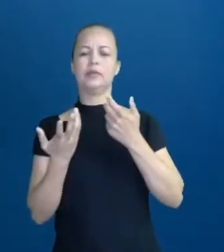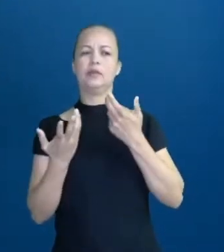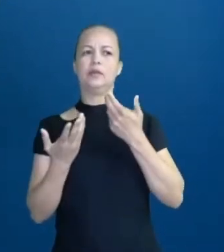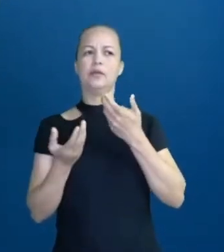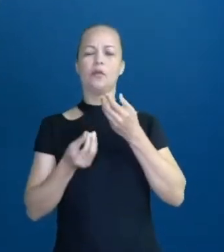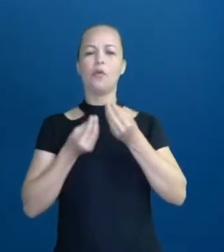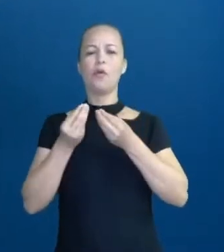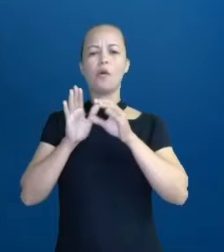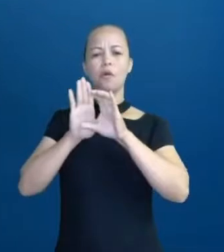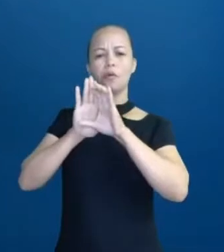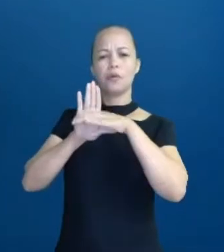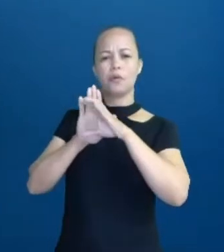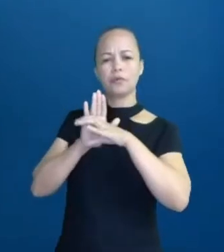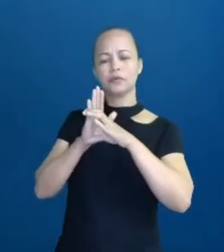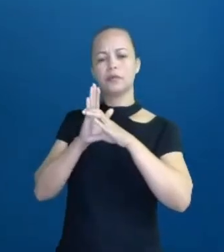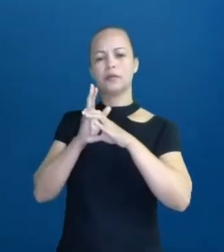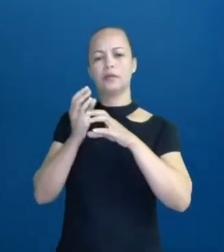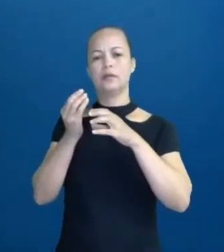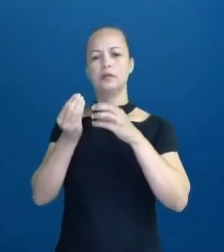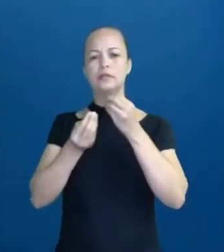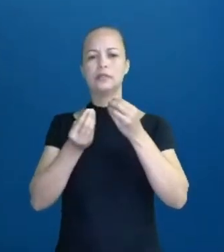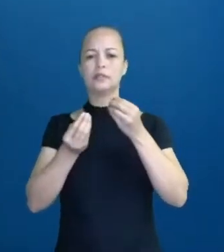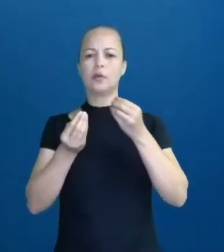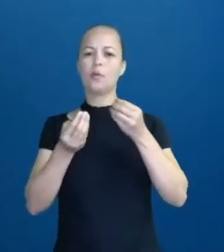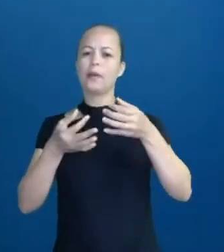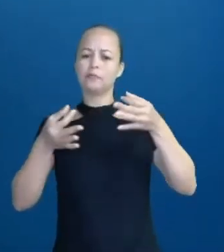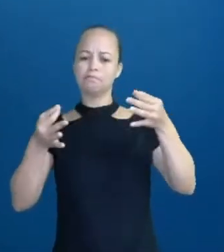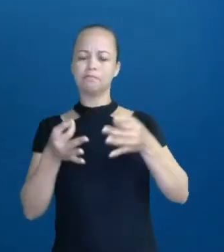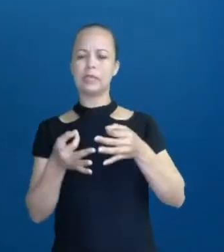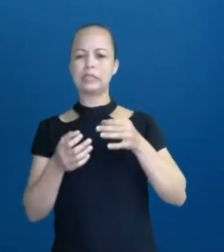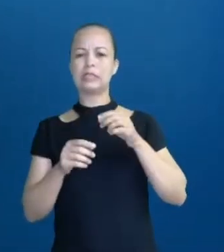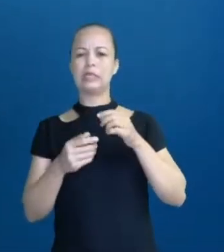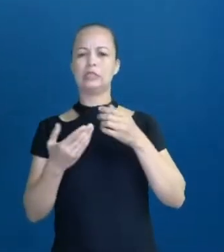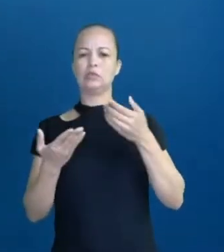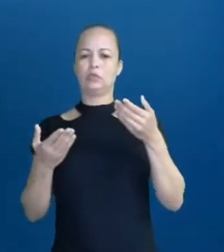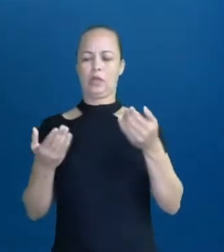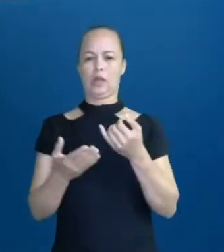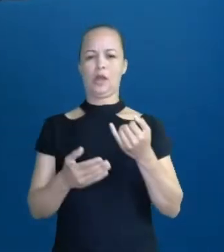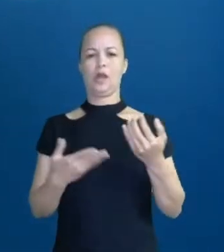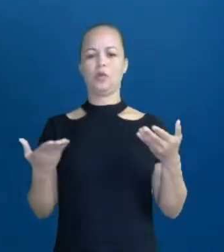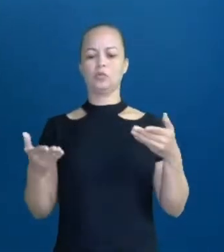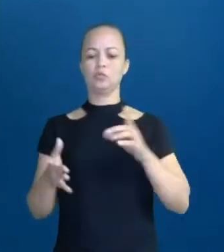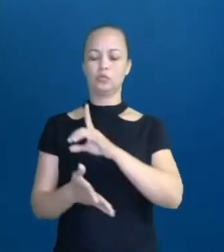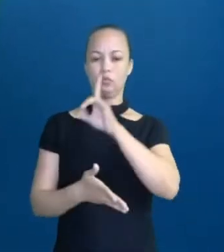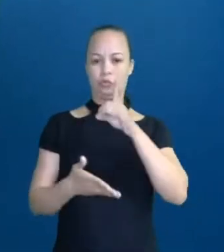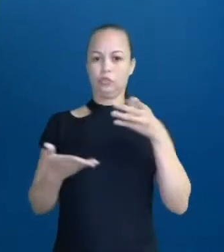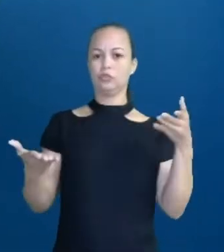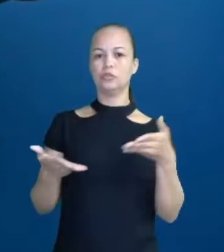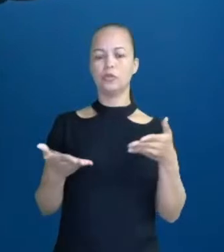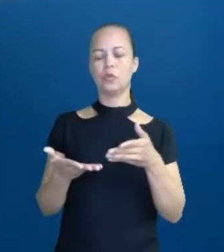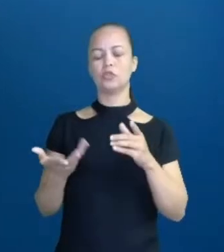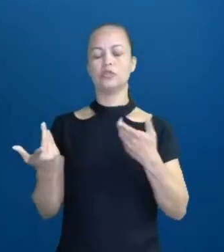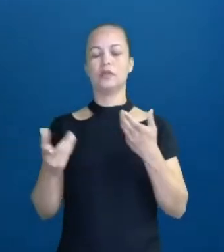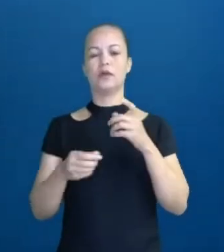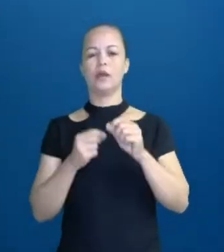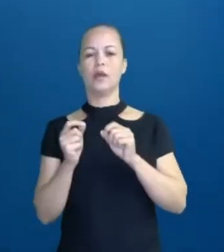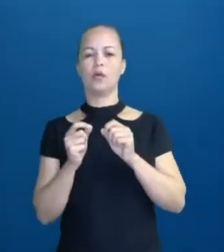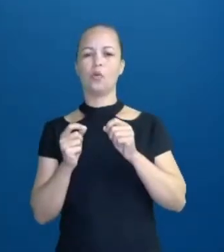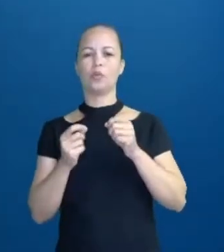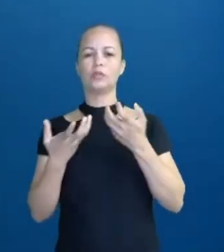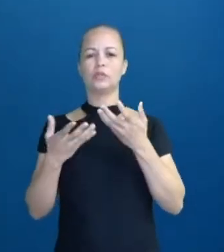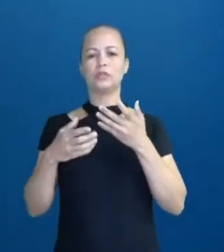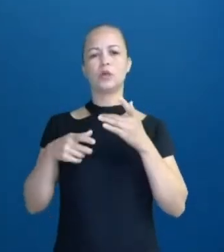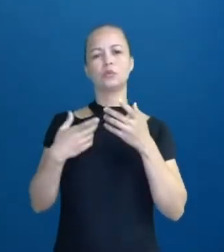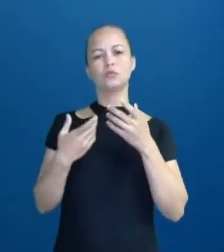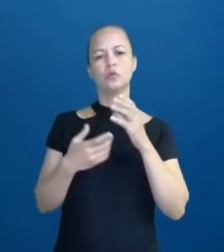dos conceitos que são mais aceitos na atualidade para classificarmos uma condição de saúde ou uma condição